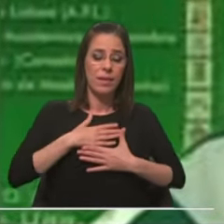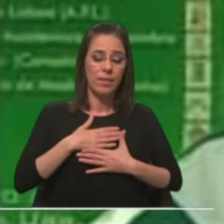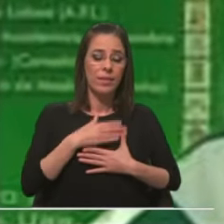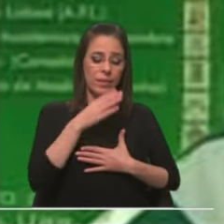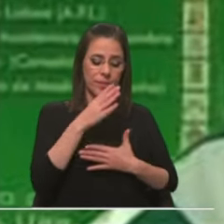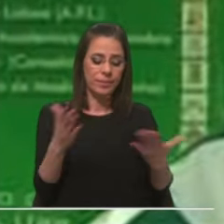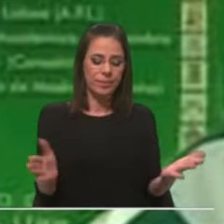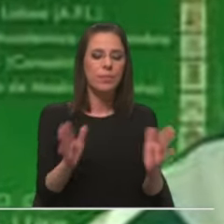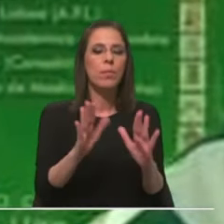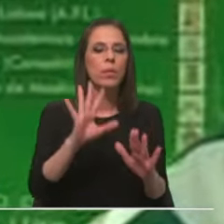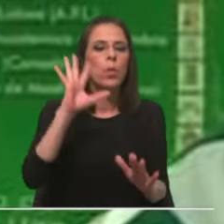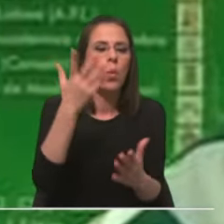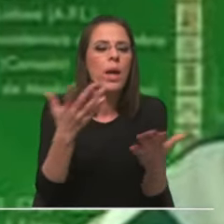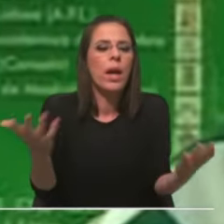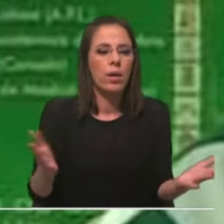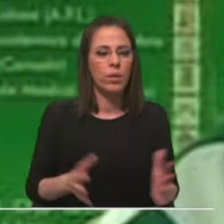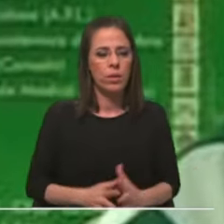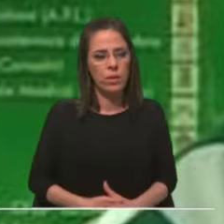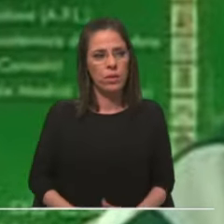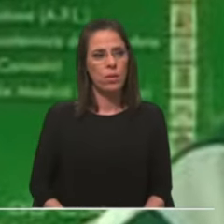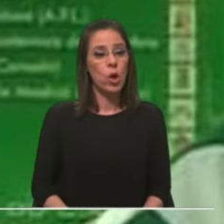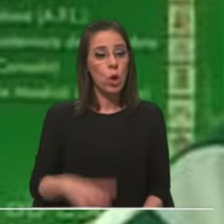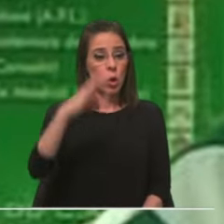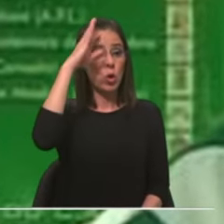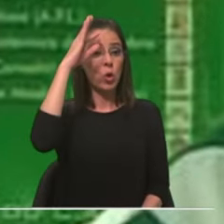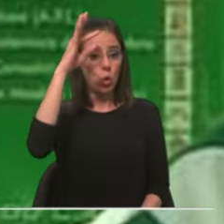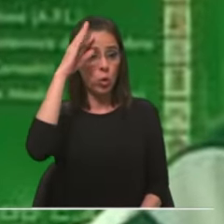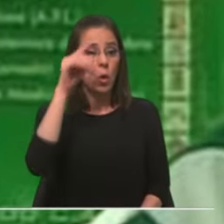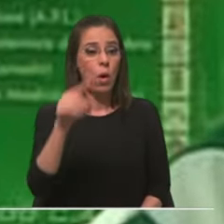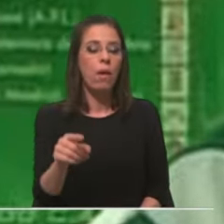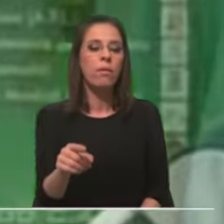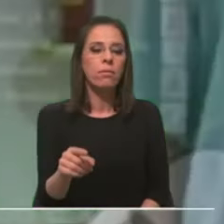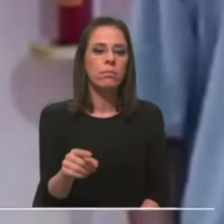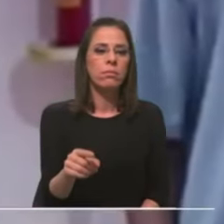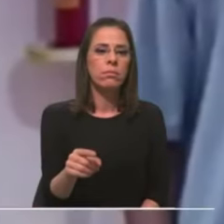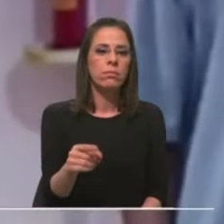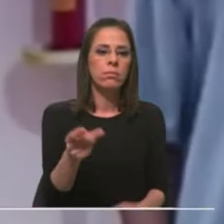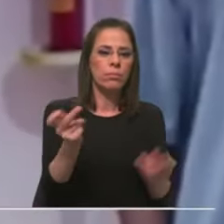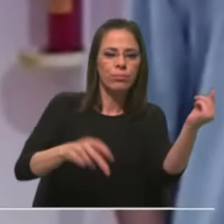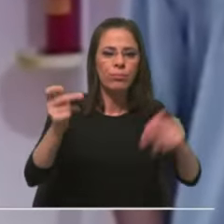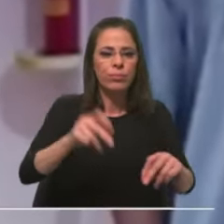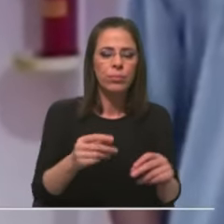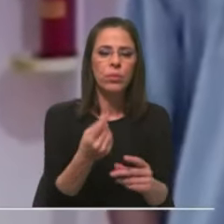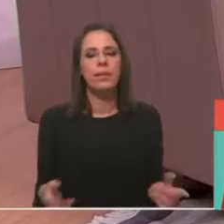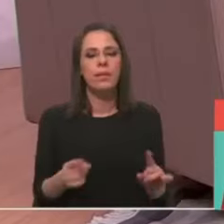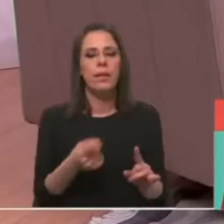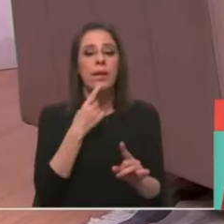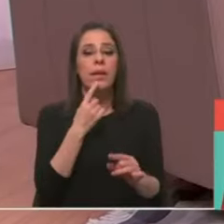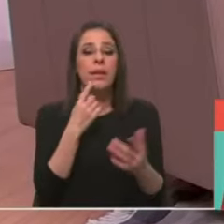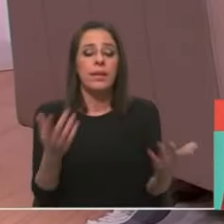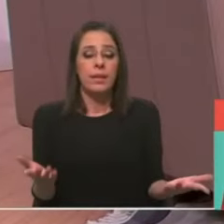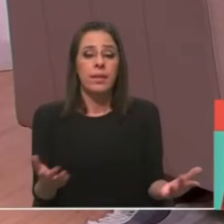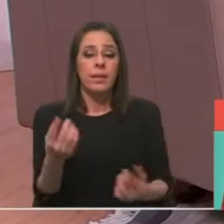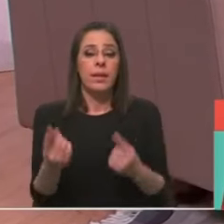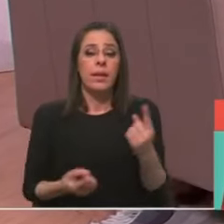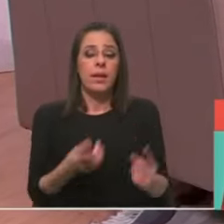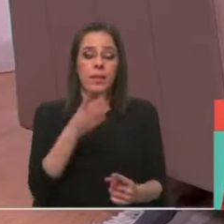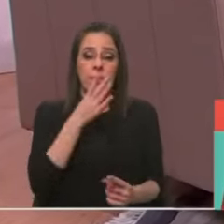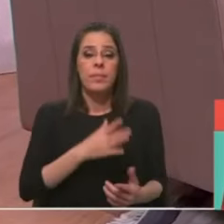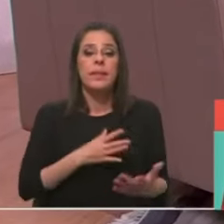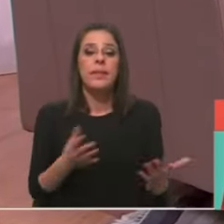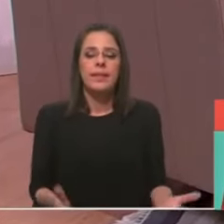disse. Mas o que é que aconteceu para o sonho ter aqui muitas curvas e contra-curvas? É o que algumas pessoas me